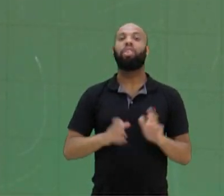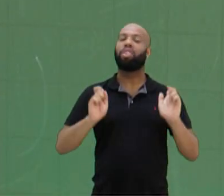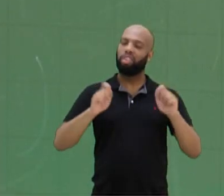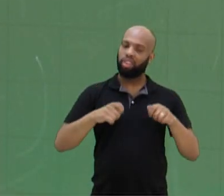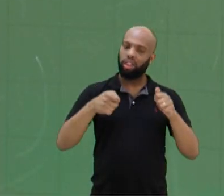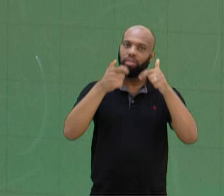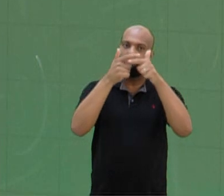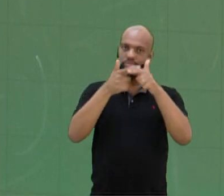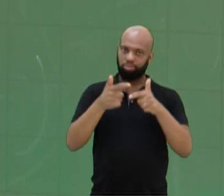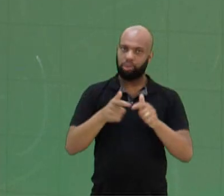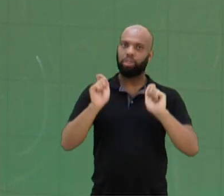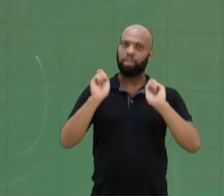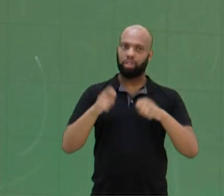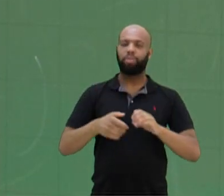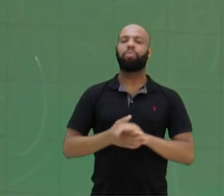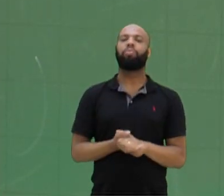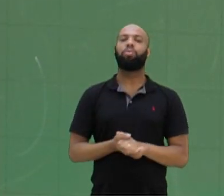Nosso delta vale 100.